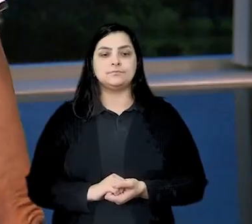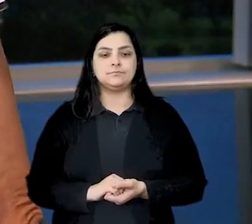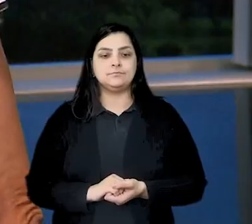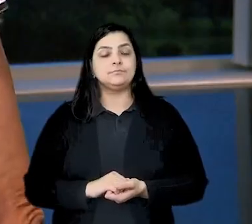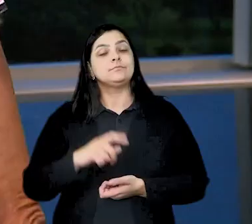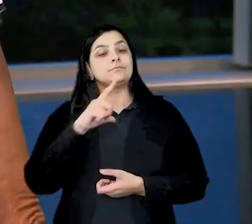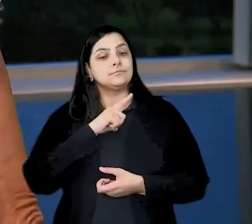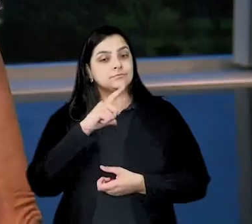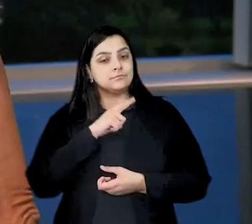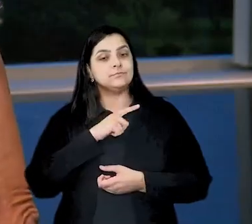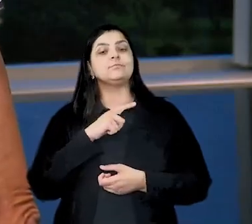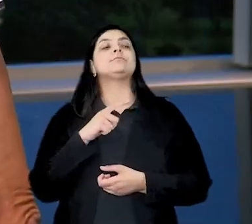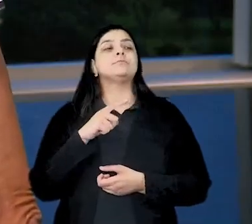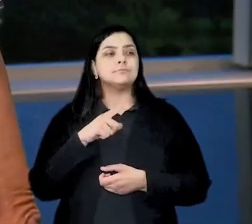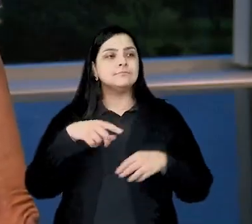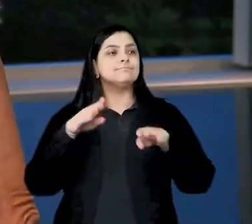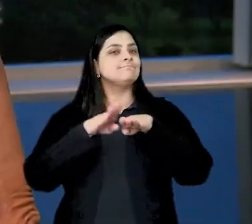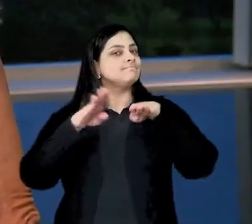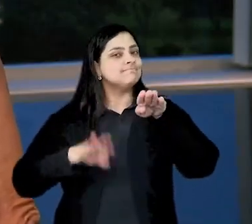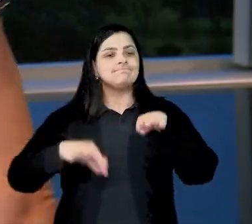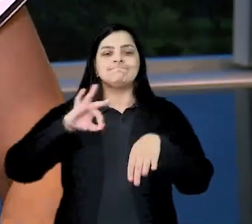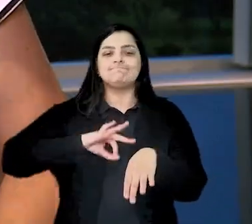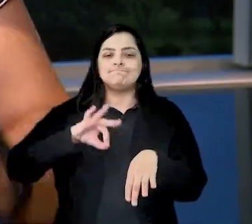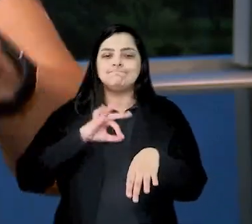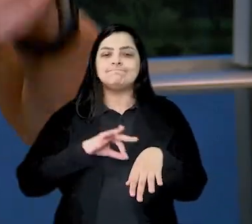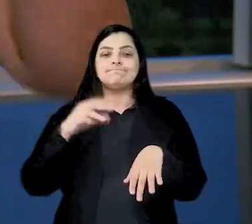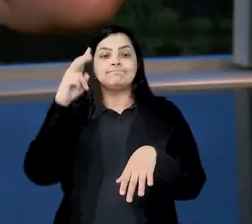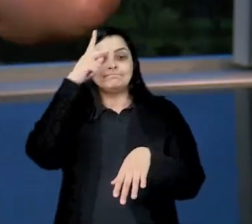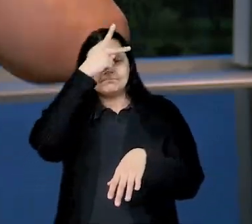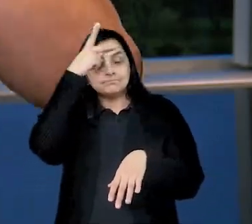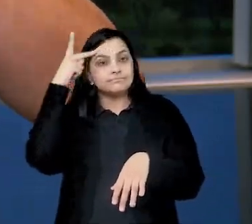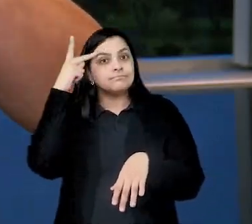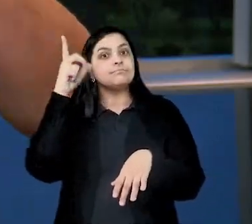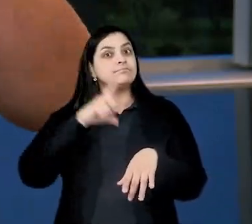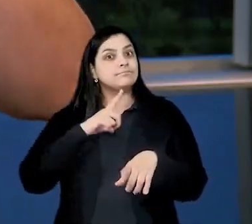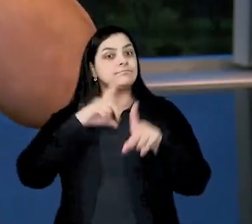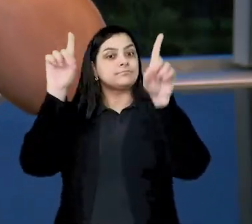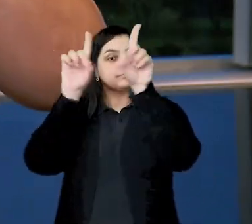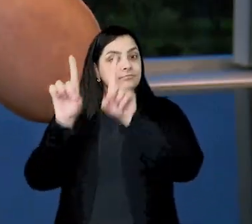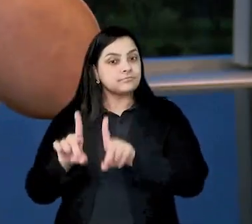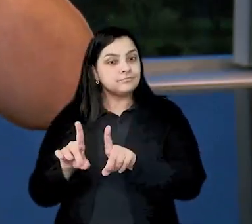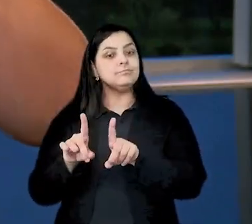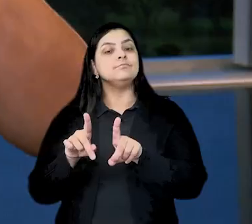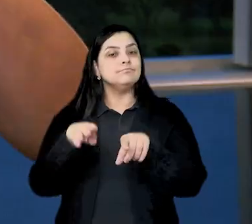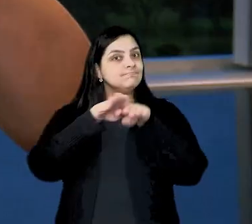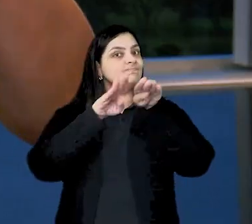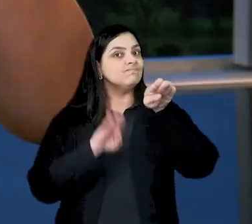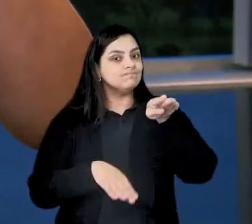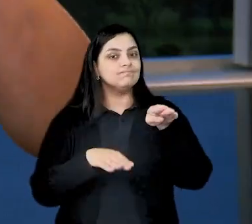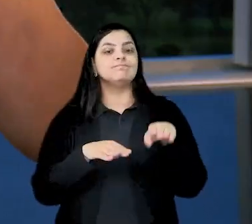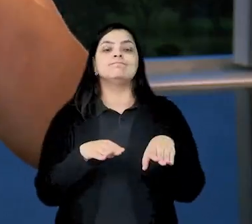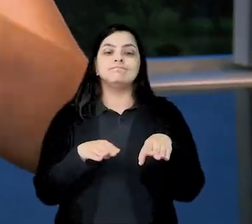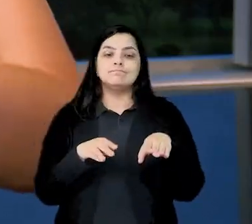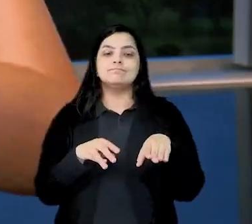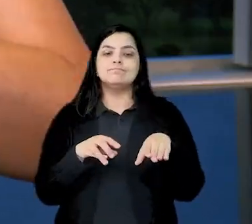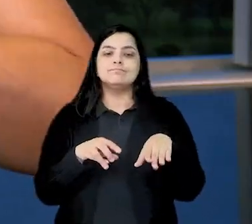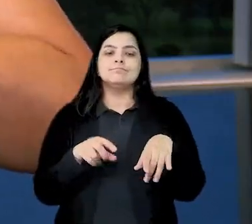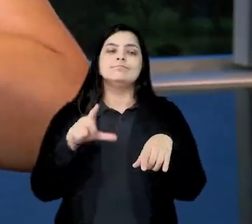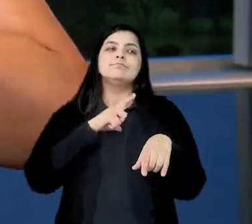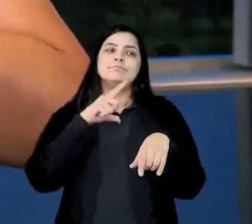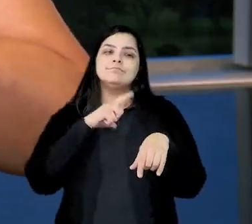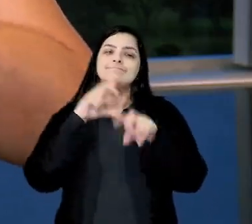uma descontagem salarial quanto me for pessoas com deficiência e